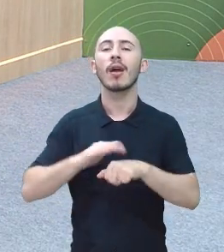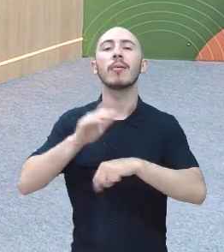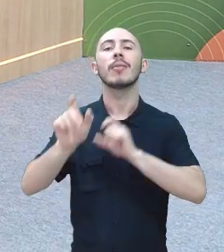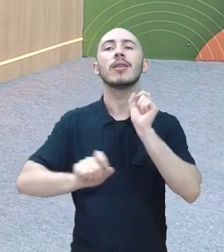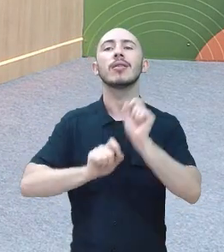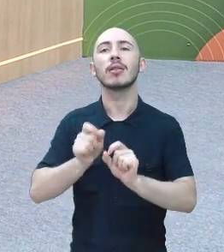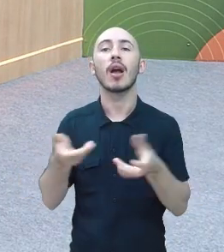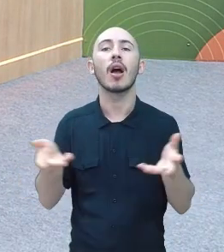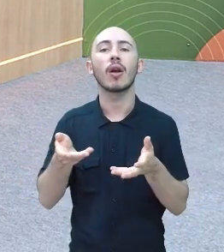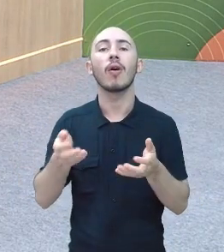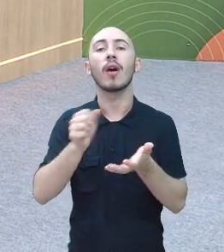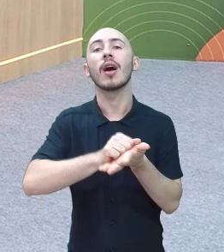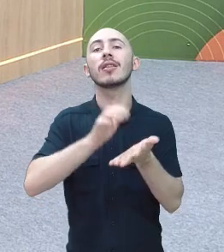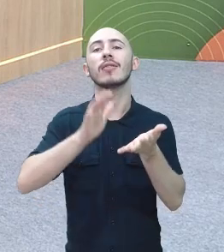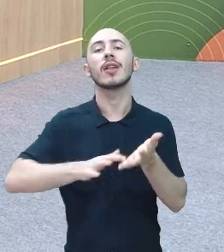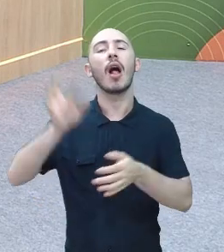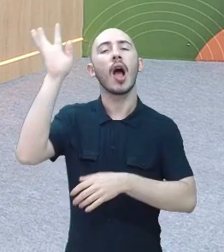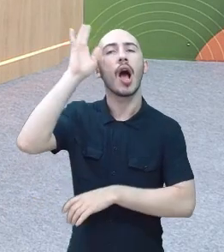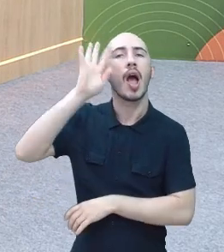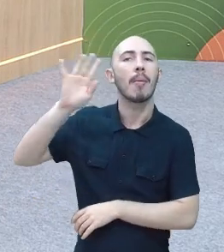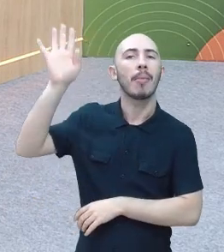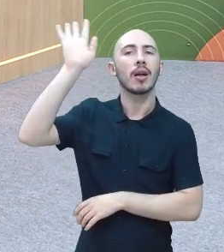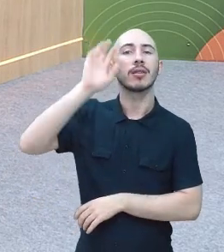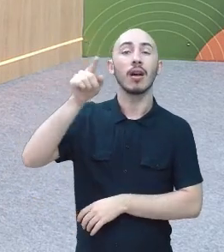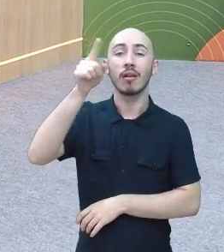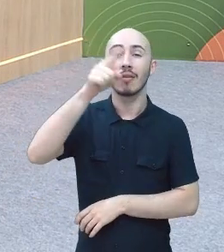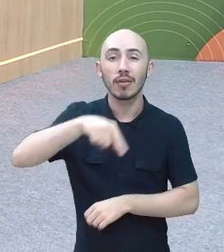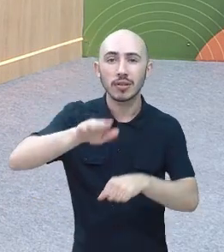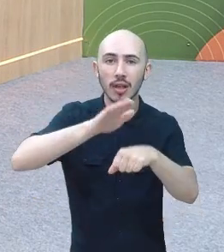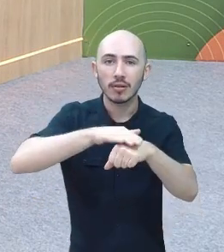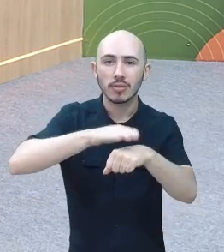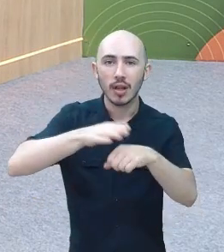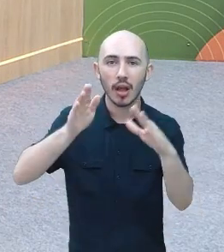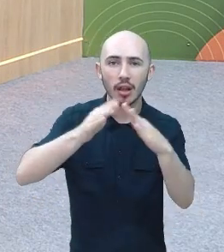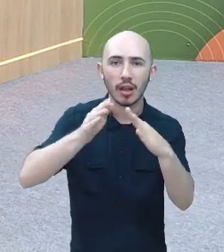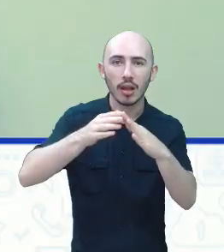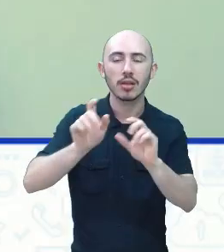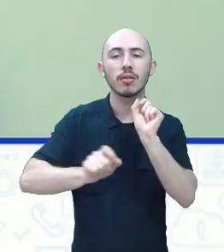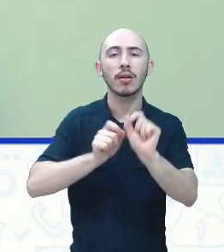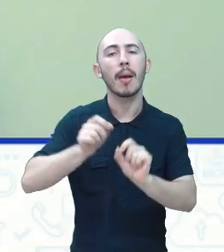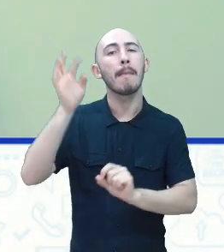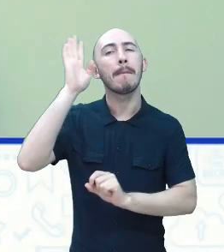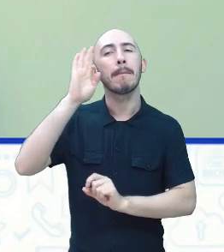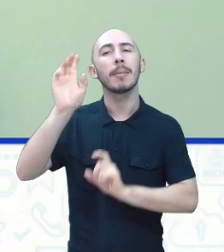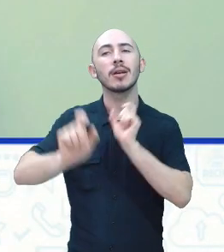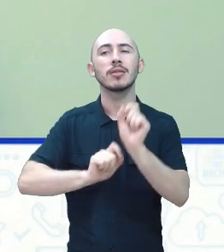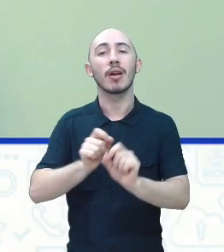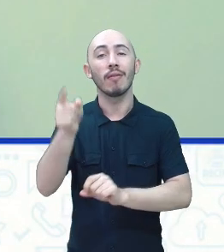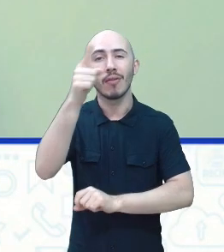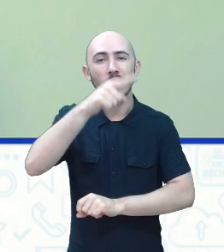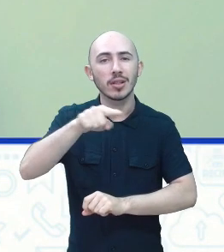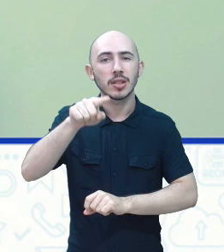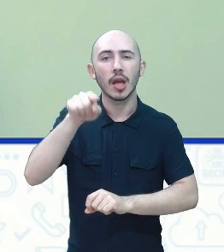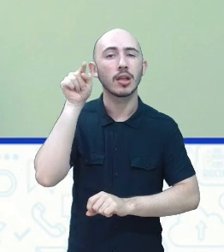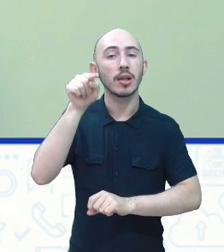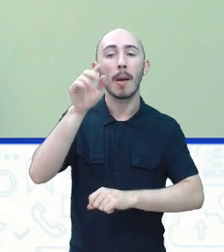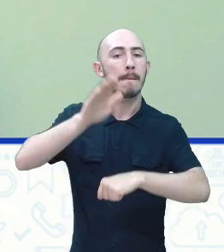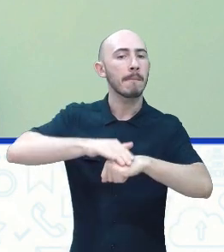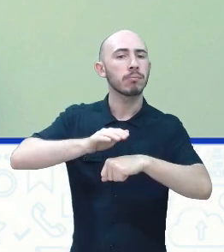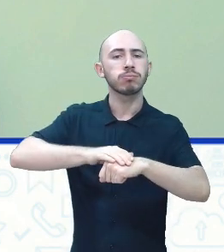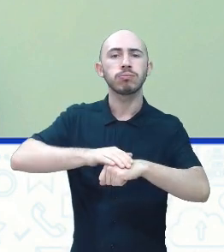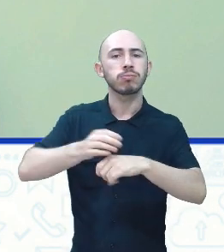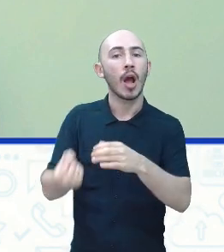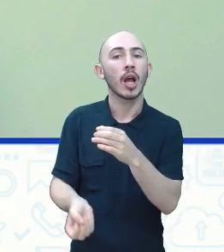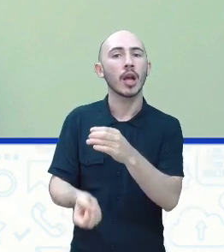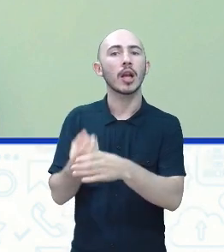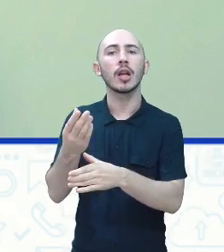eu quero fazer um exercício imagético com vocês. Quero que vocês aí em casa pensem que vocês são os inventores de um